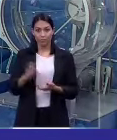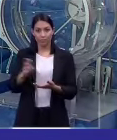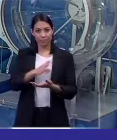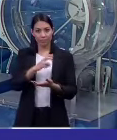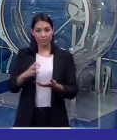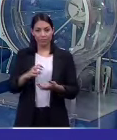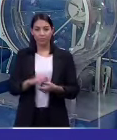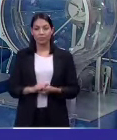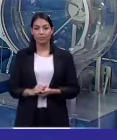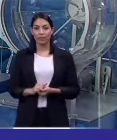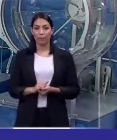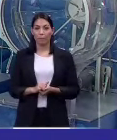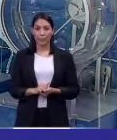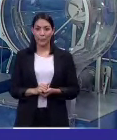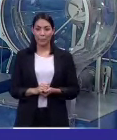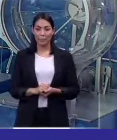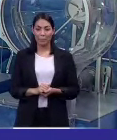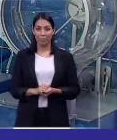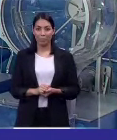Esquina.